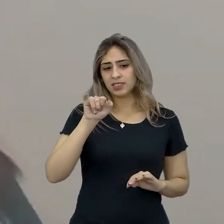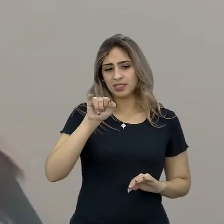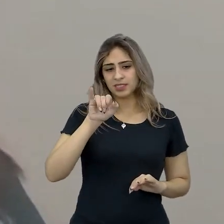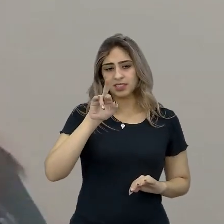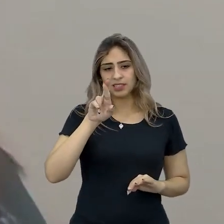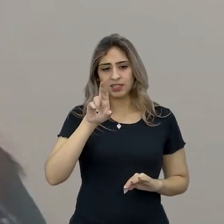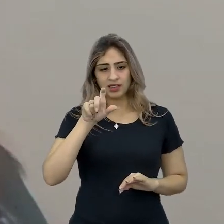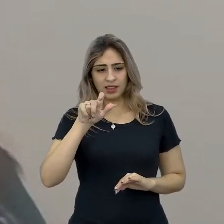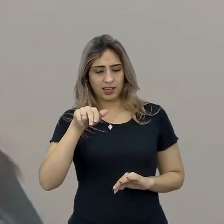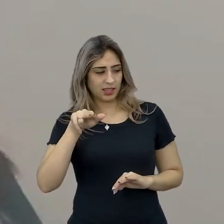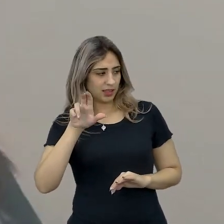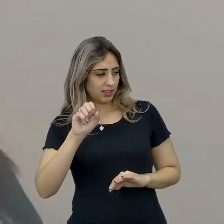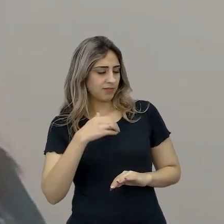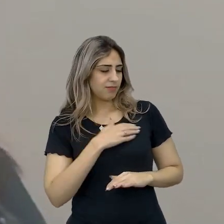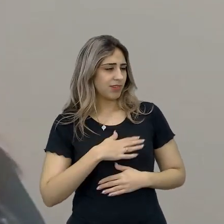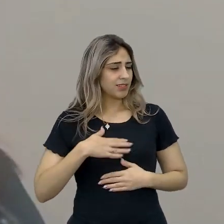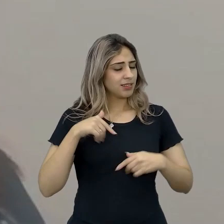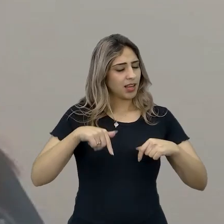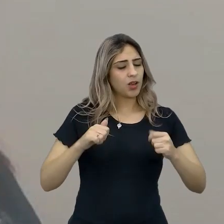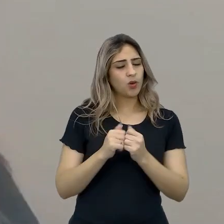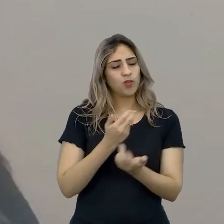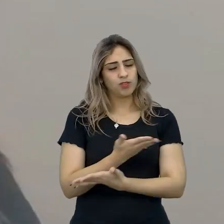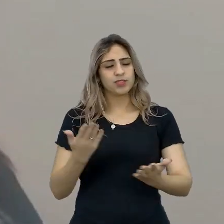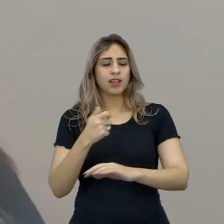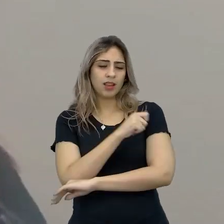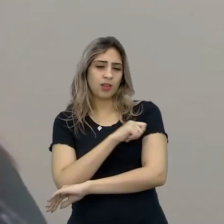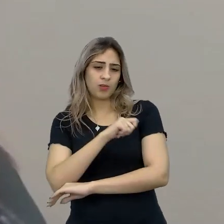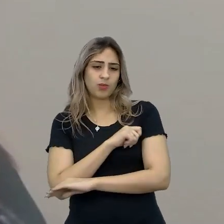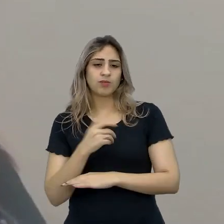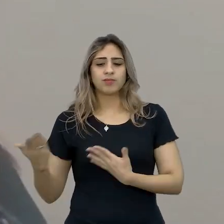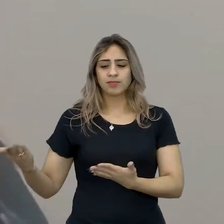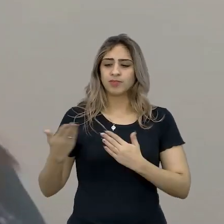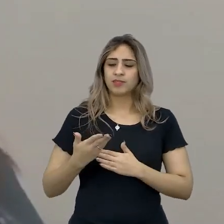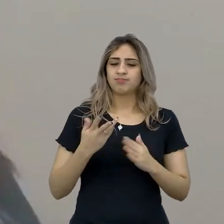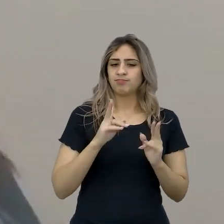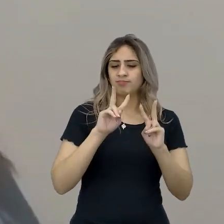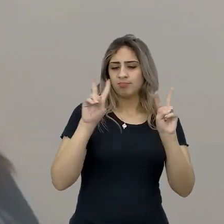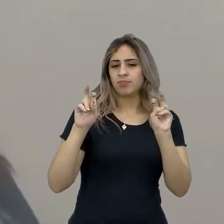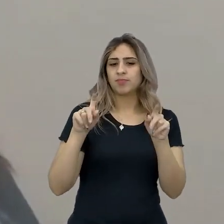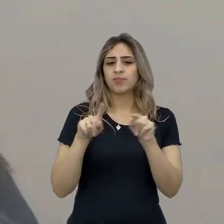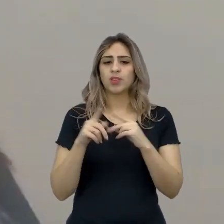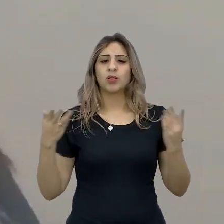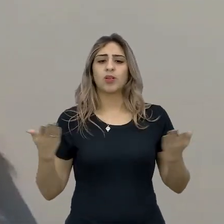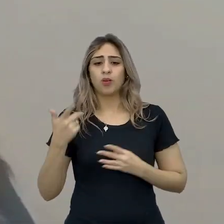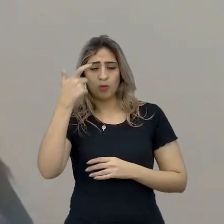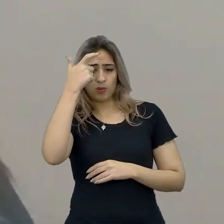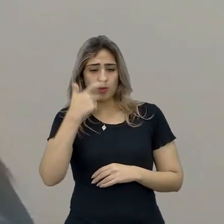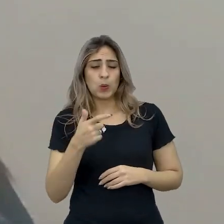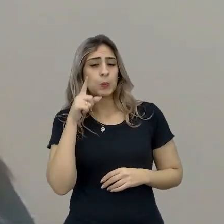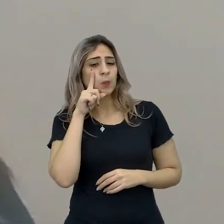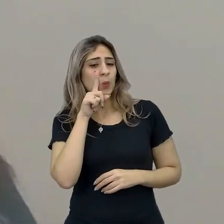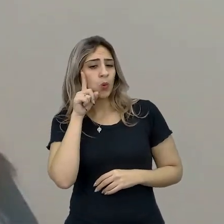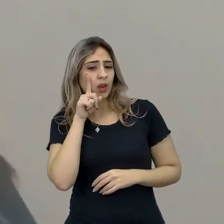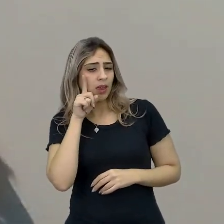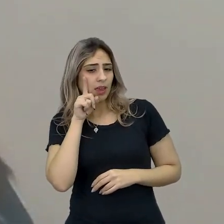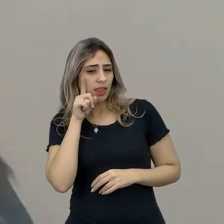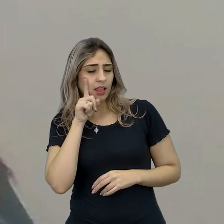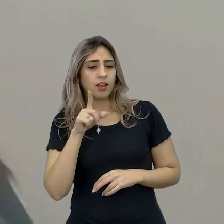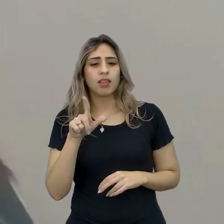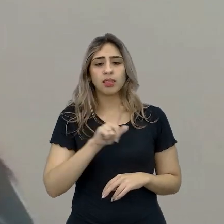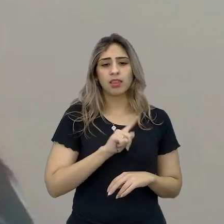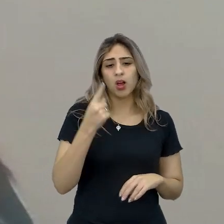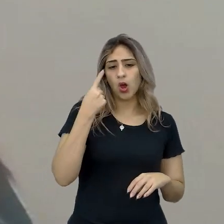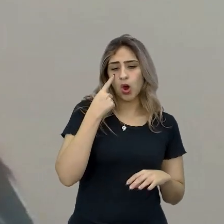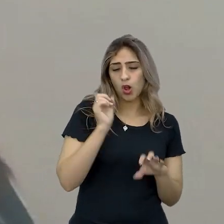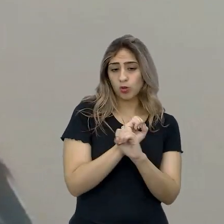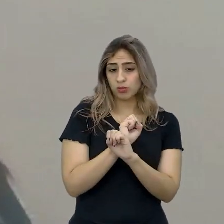Neves. É um prazer estar aqui com vocês, é sempre um prazer e uma alegria. Eu sou morena, eu tenho os